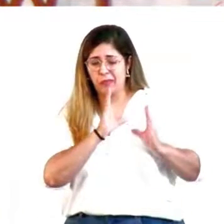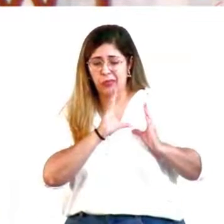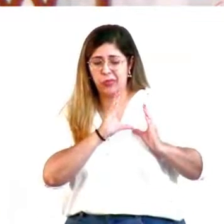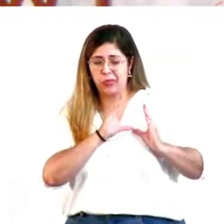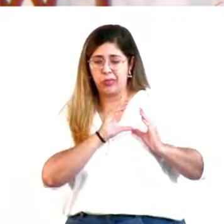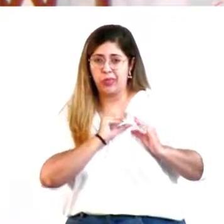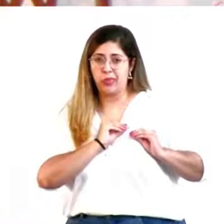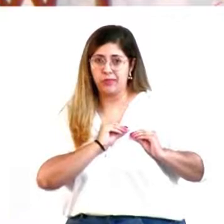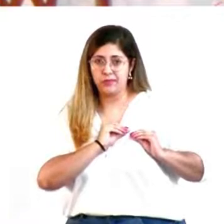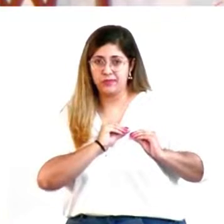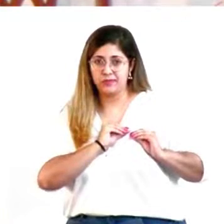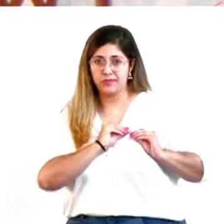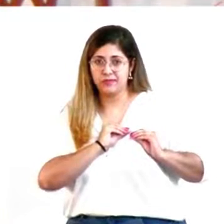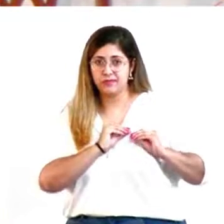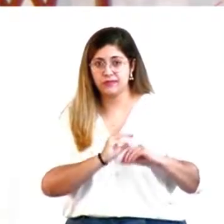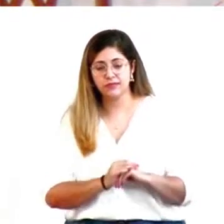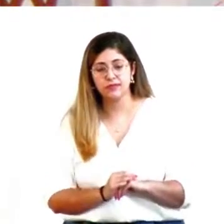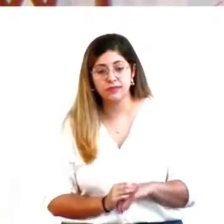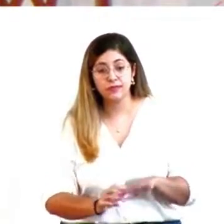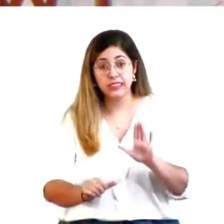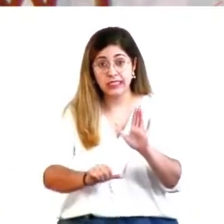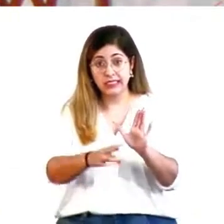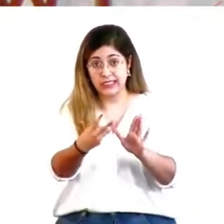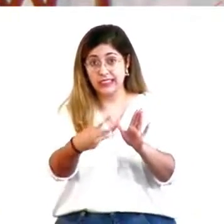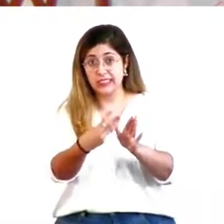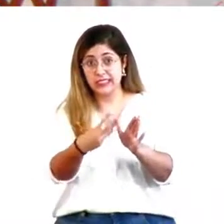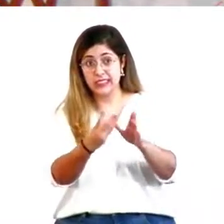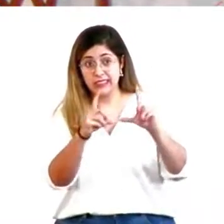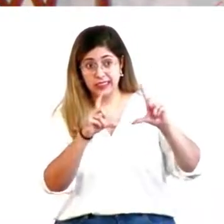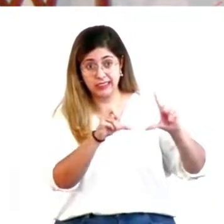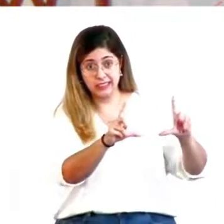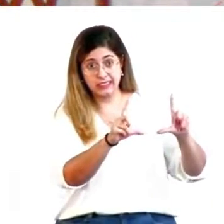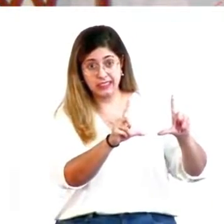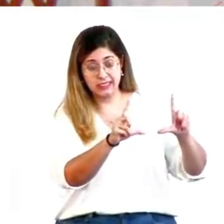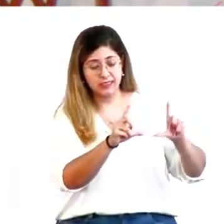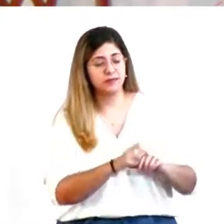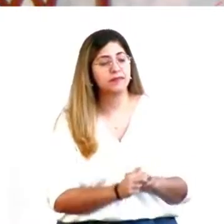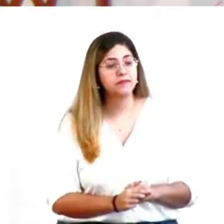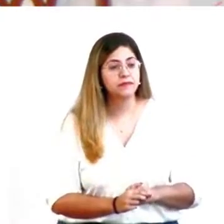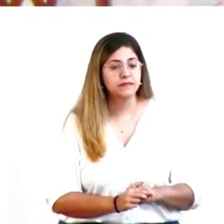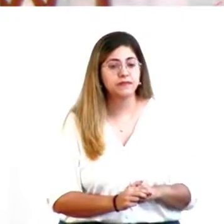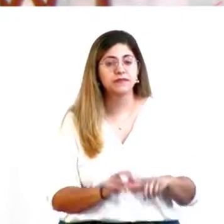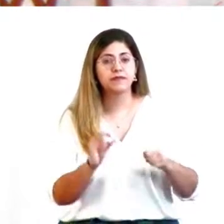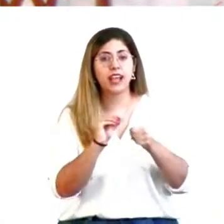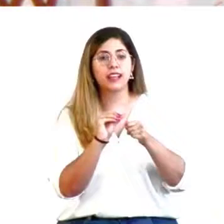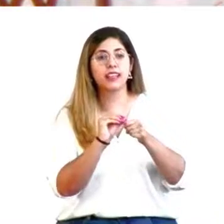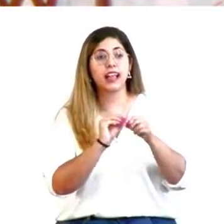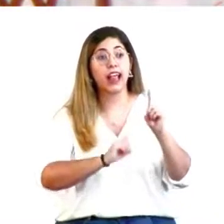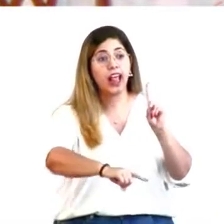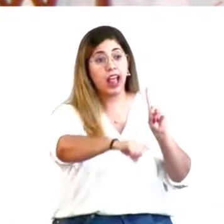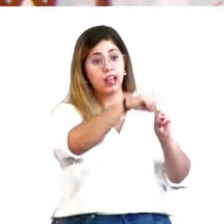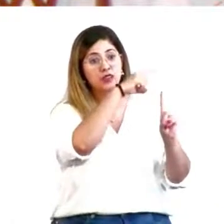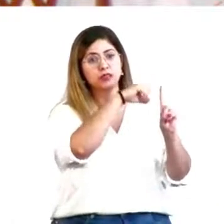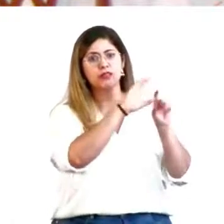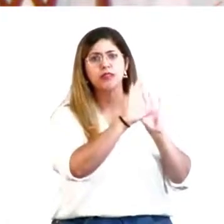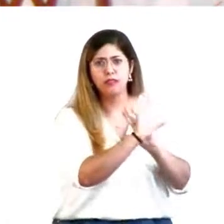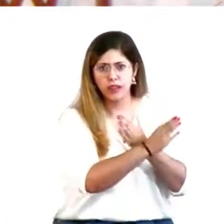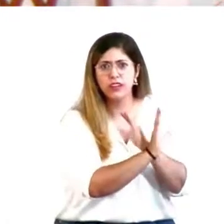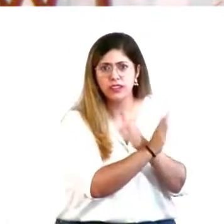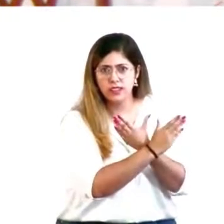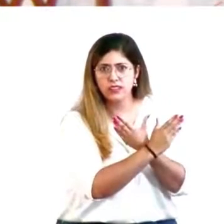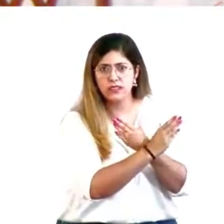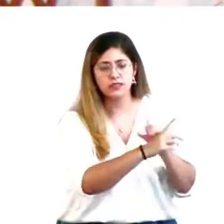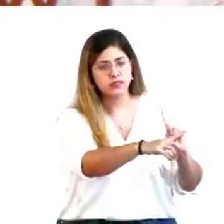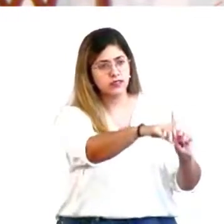trevas. No terceiro quadro, vocês vão desenhar uma cruz vazia.